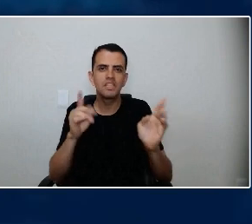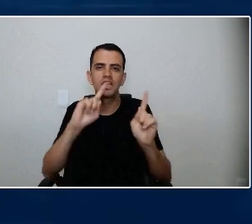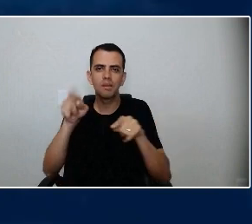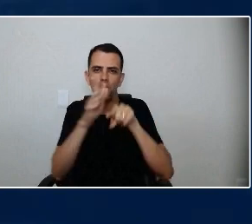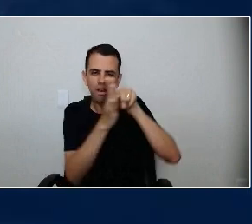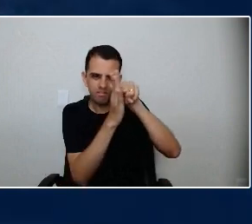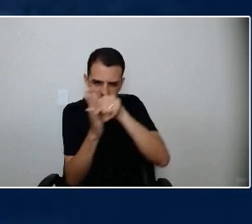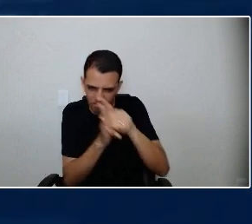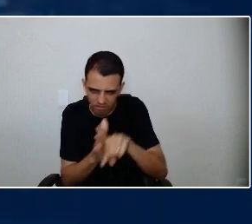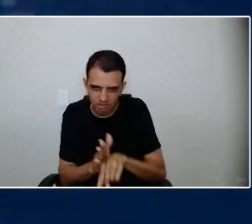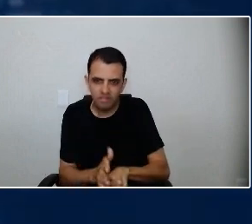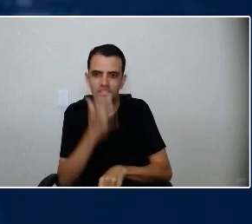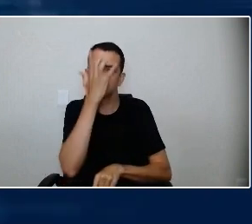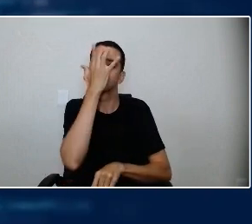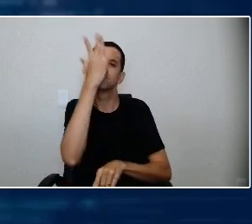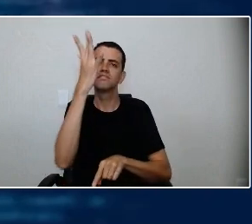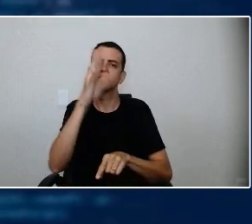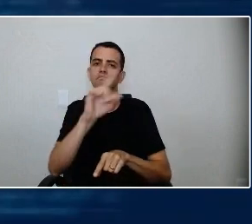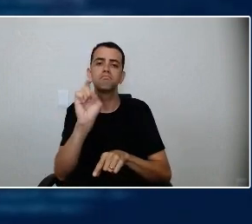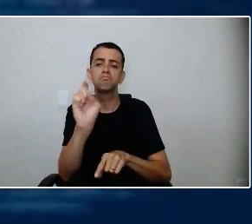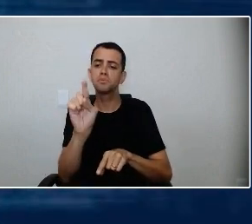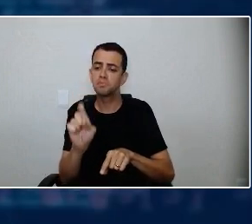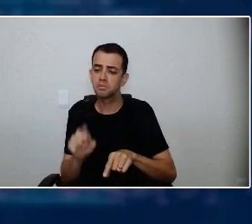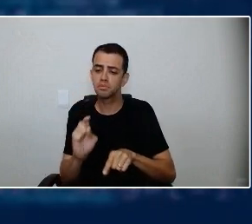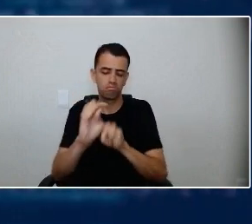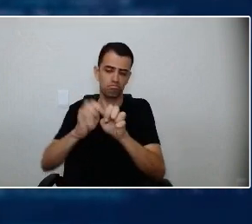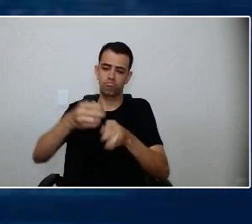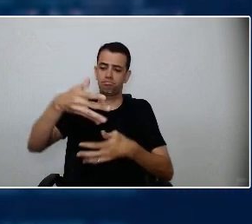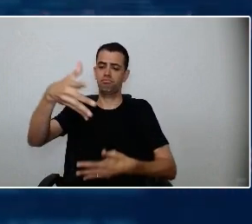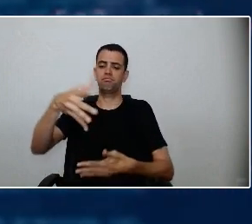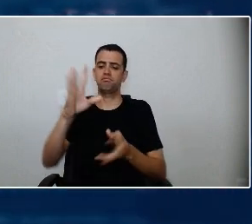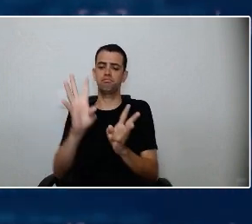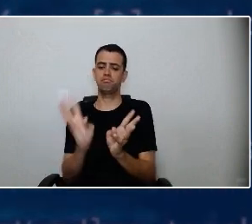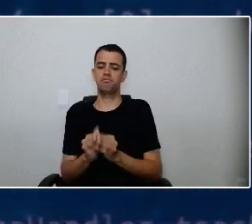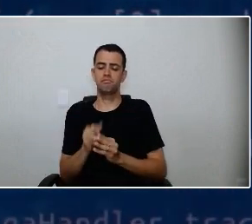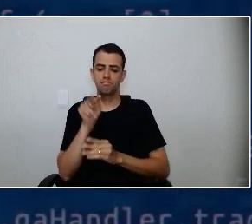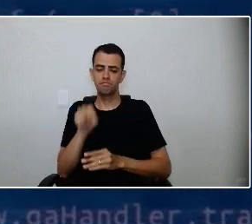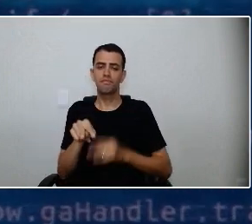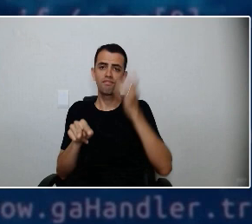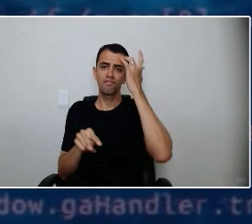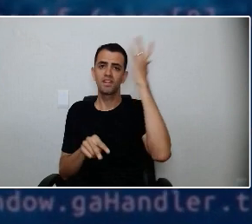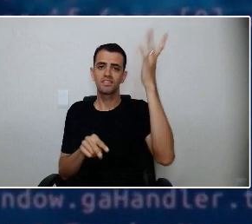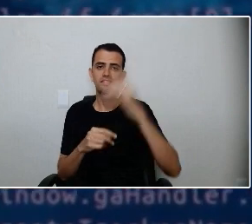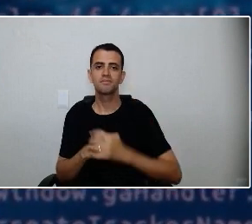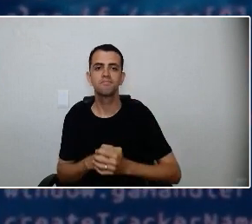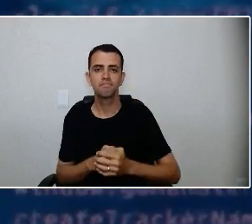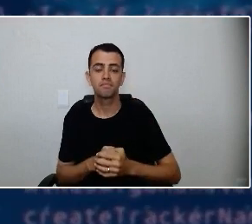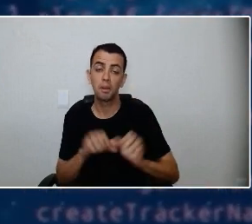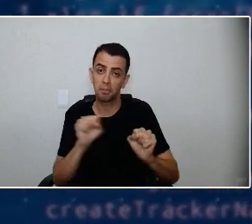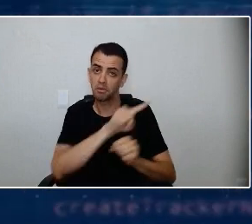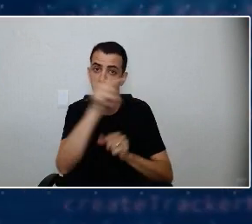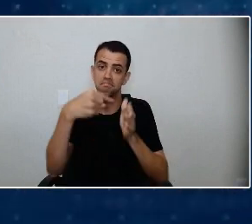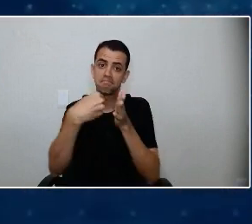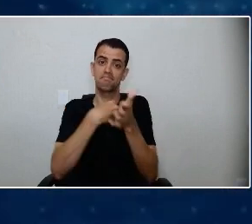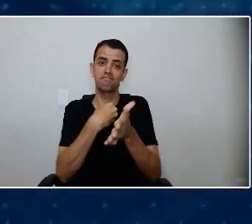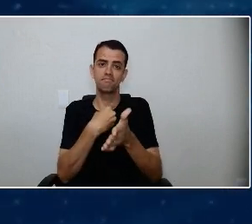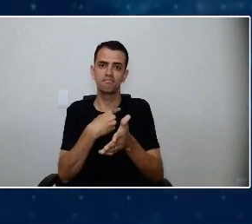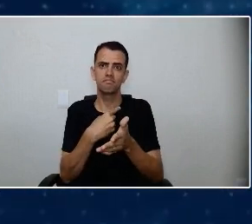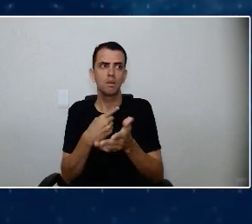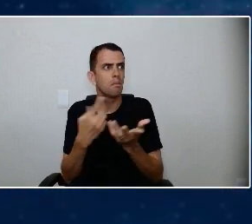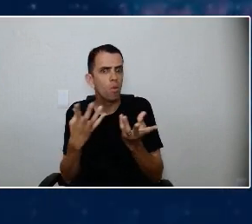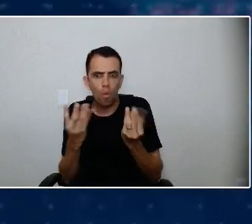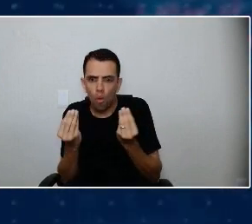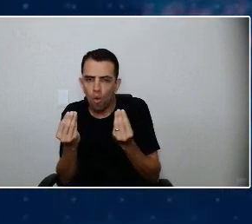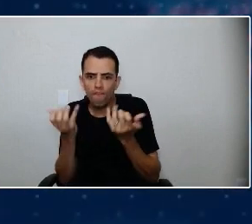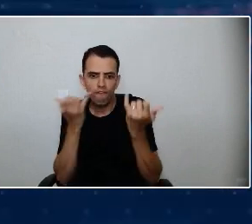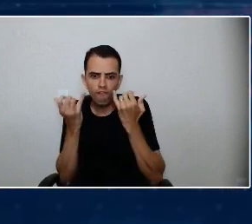faz literalmente um select simples e Vida que segue e aí você se pergunta tá Leonard meu Deus um caminhão de informações aqui em